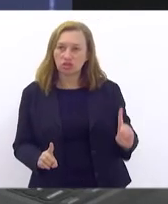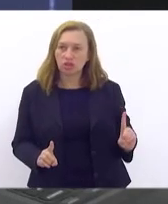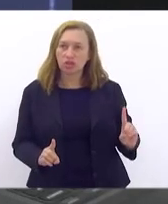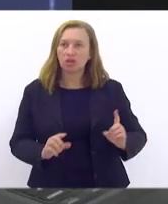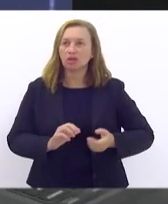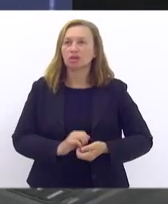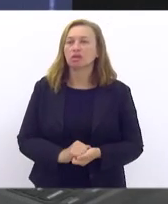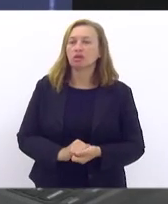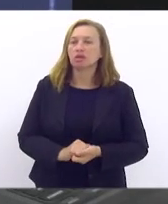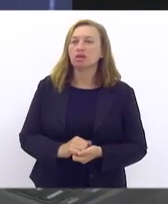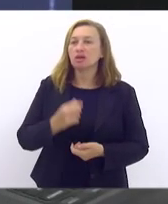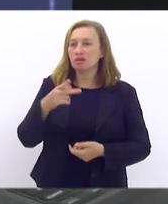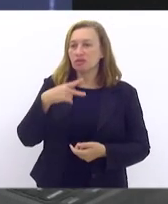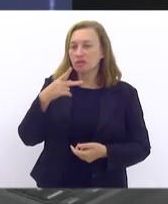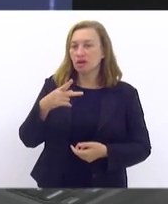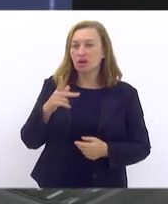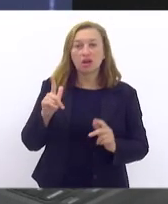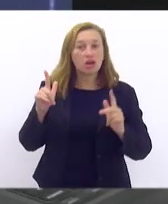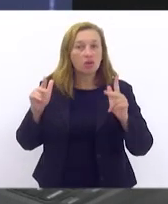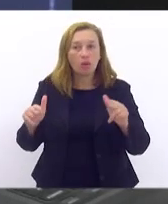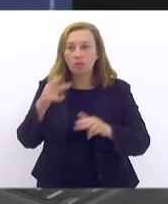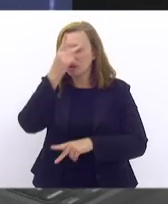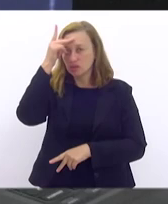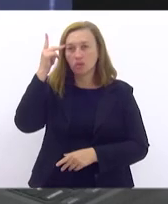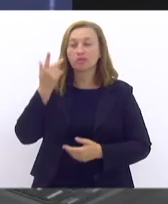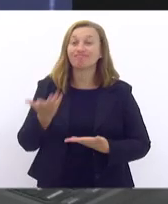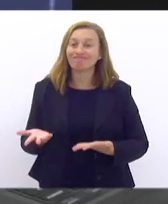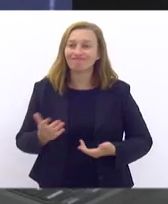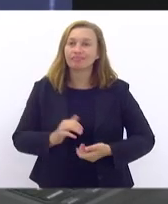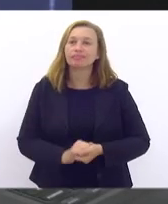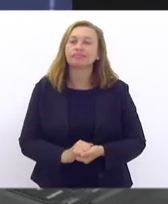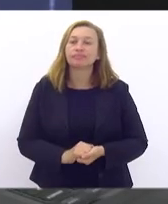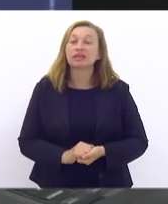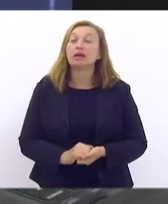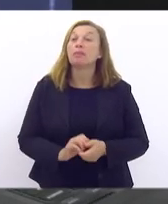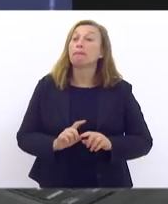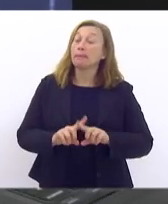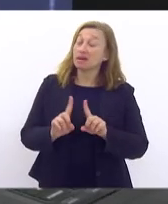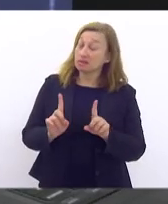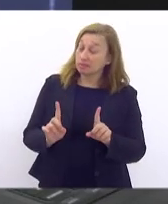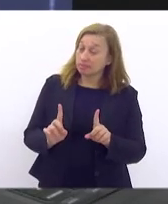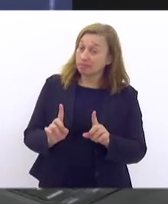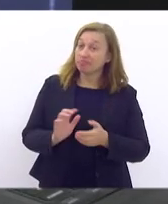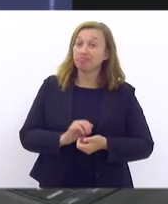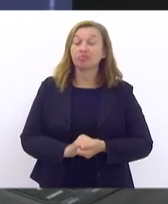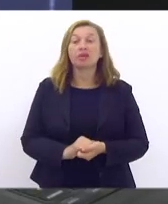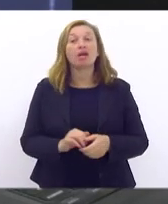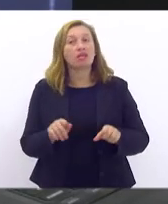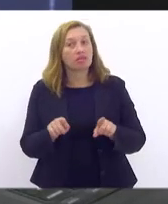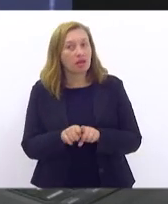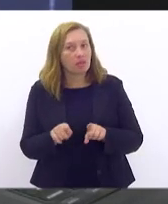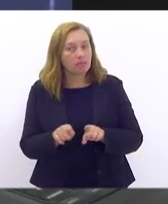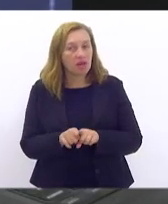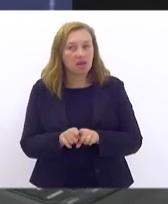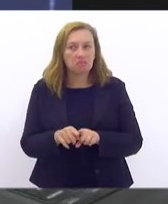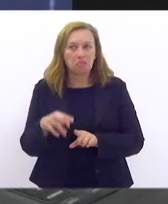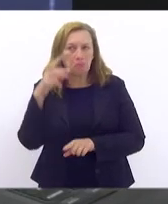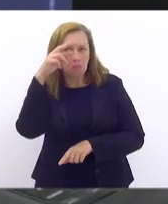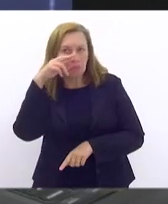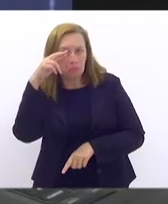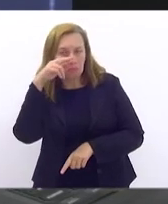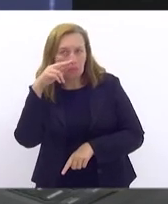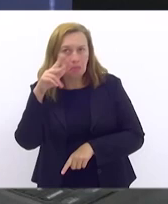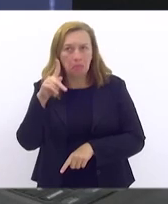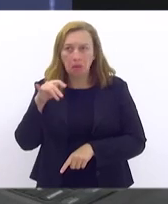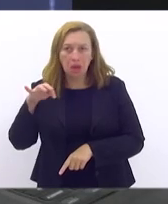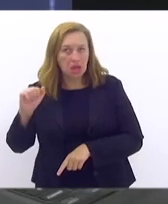e disse que era a mesma pessoa. Sendo que, também sem perícia, tá? Não